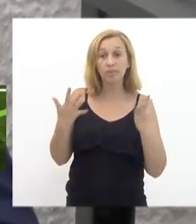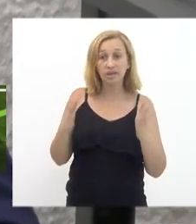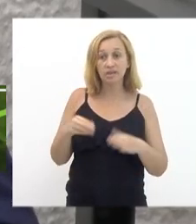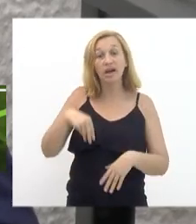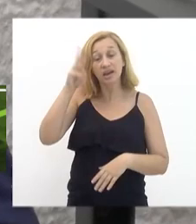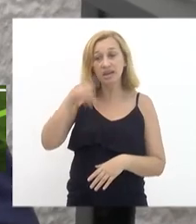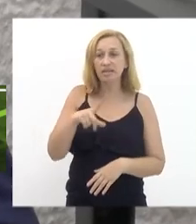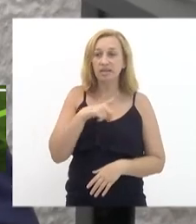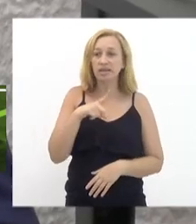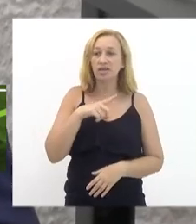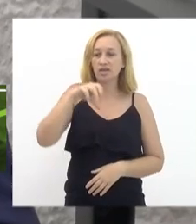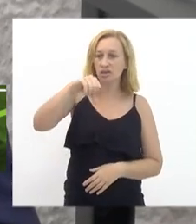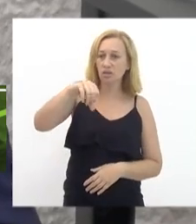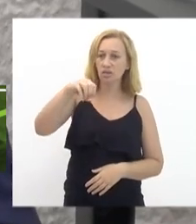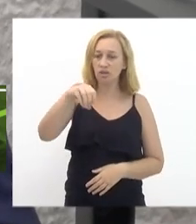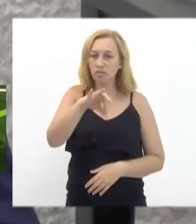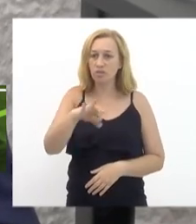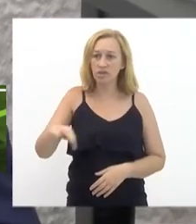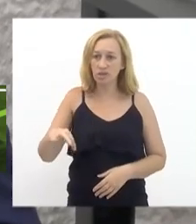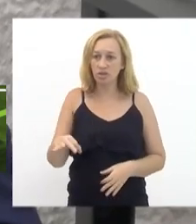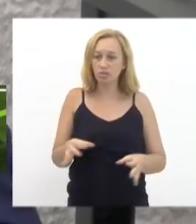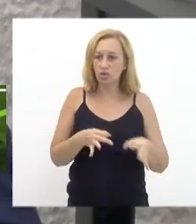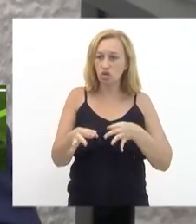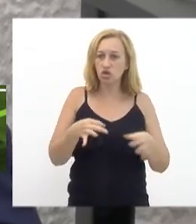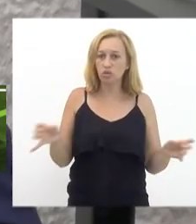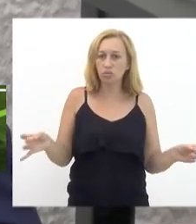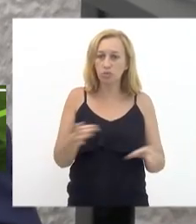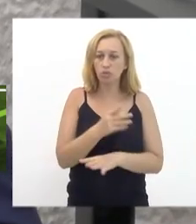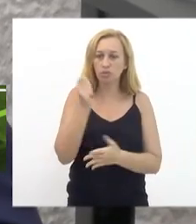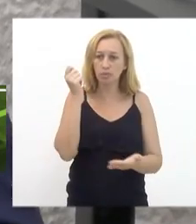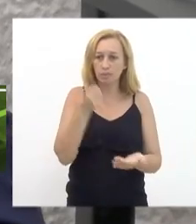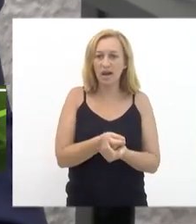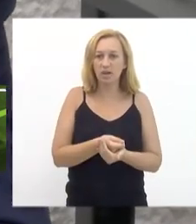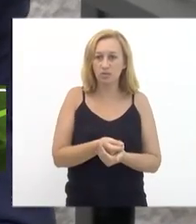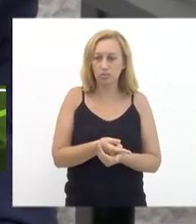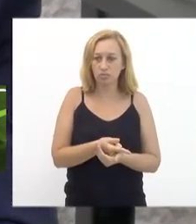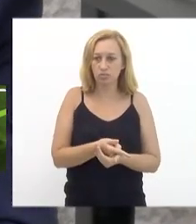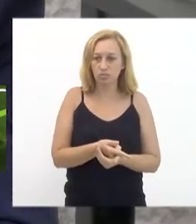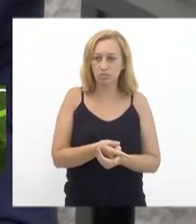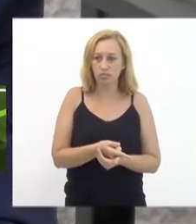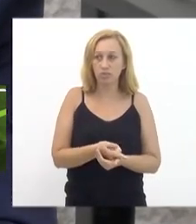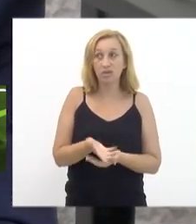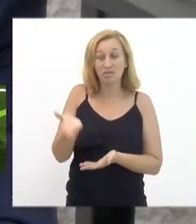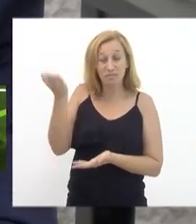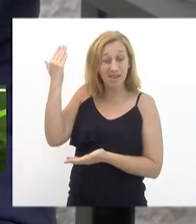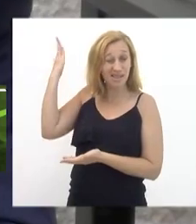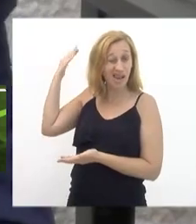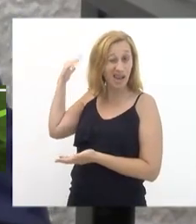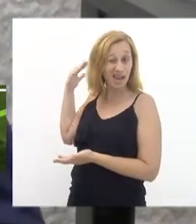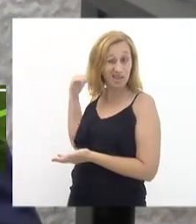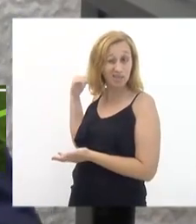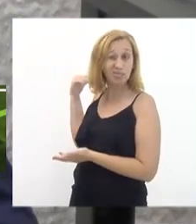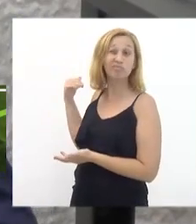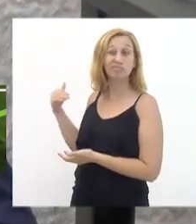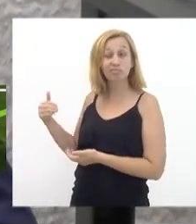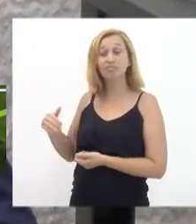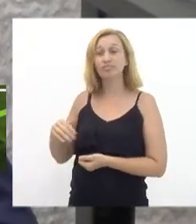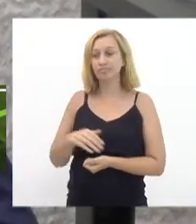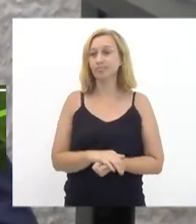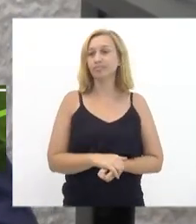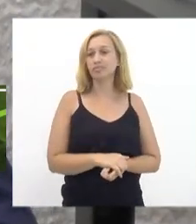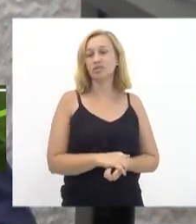você tinha noventa porcento projeto pronto pago lá de trás fica no que fez